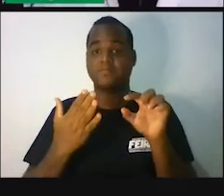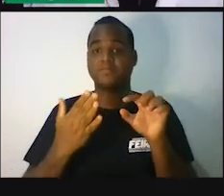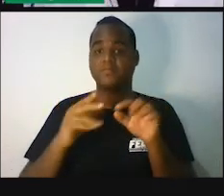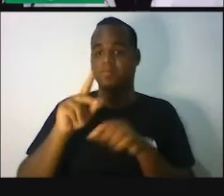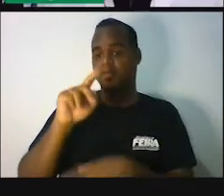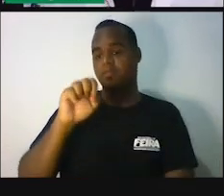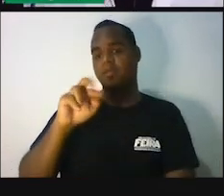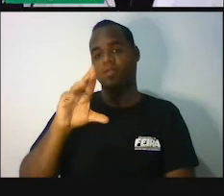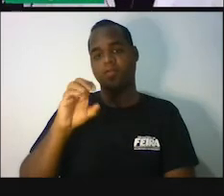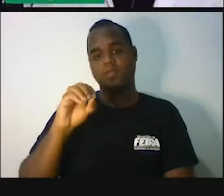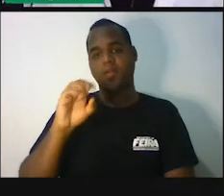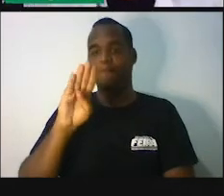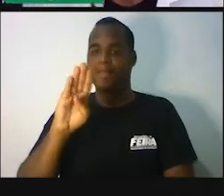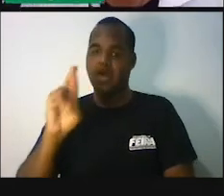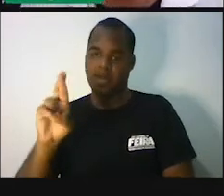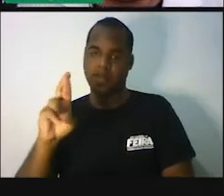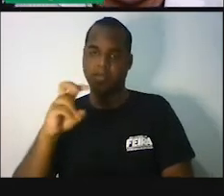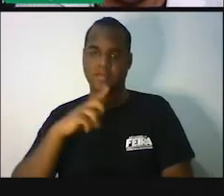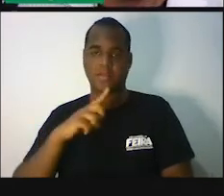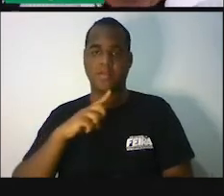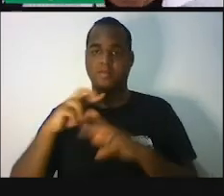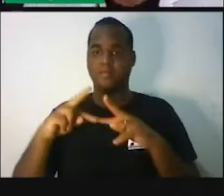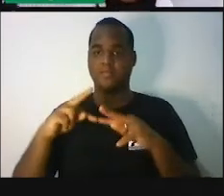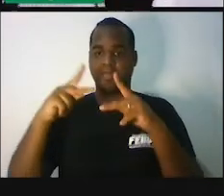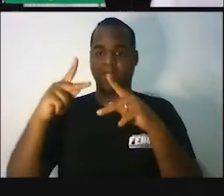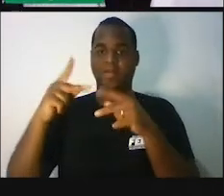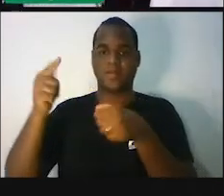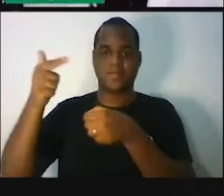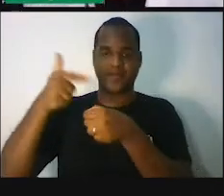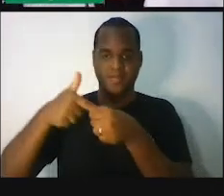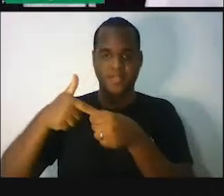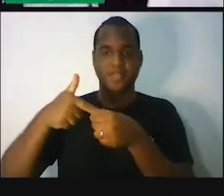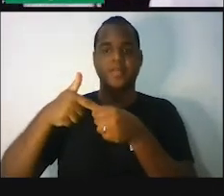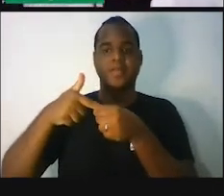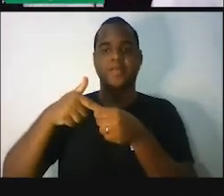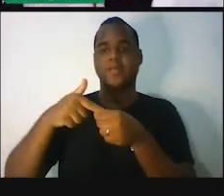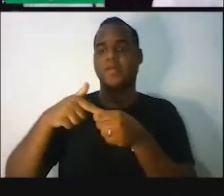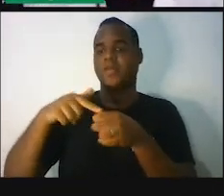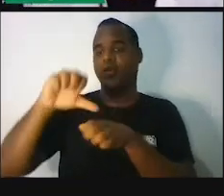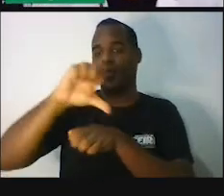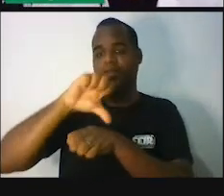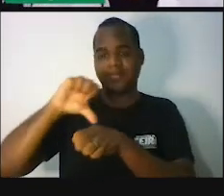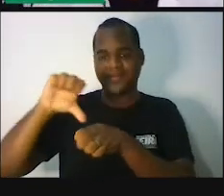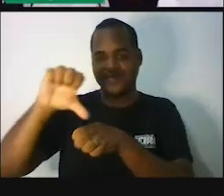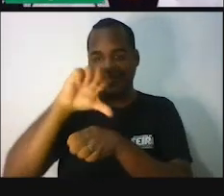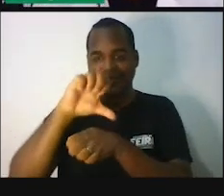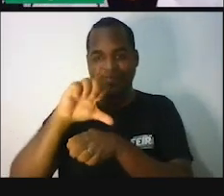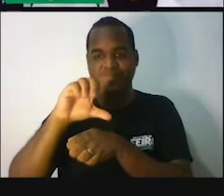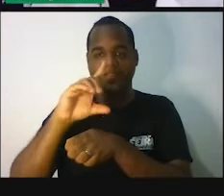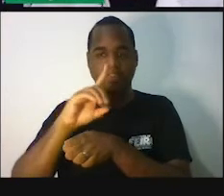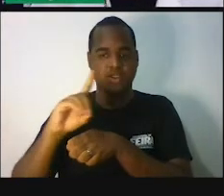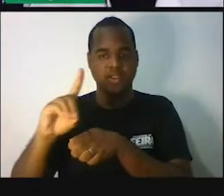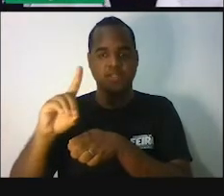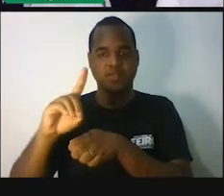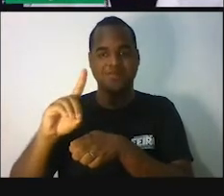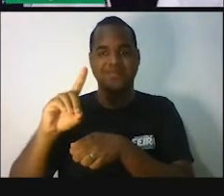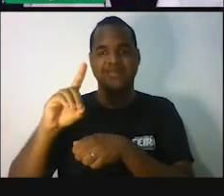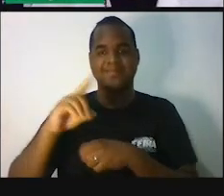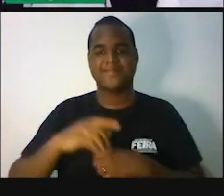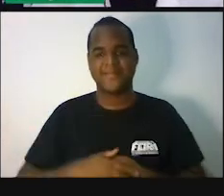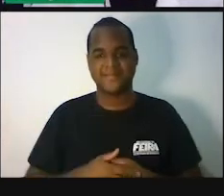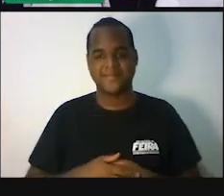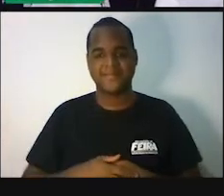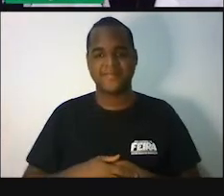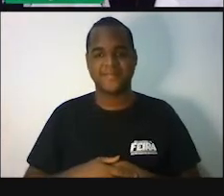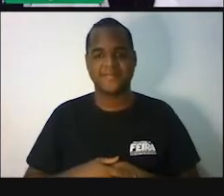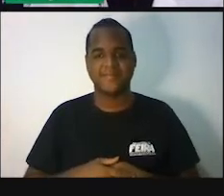anuncia novo aumento no preço da gasolina e do óleo diesel, certo? Nesse